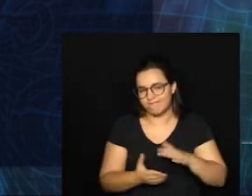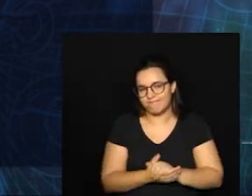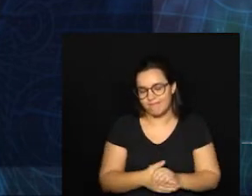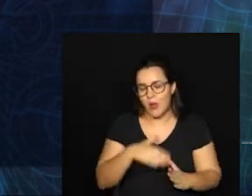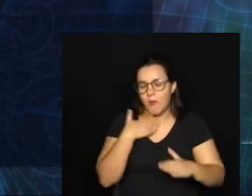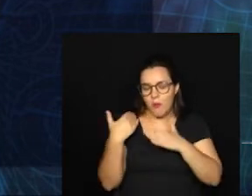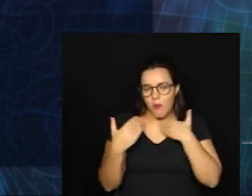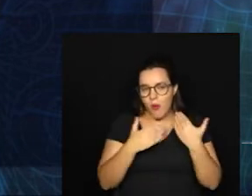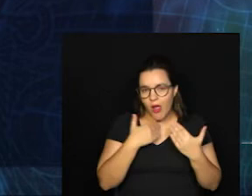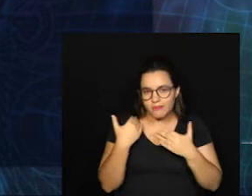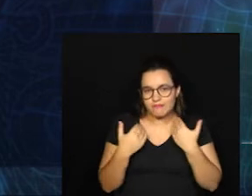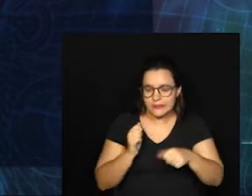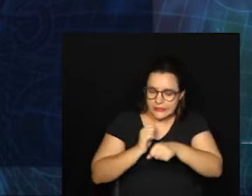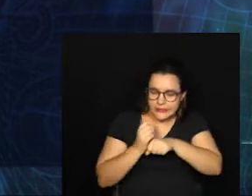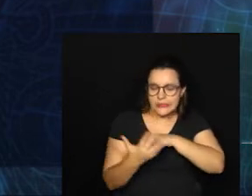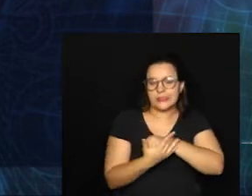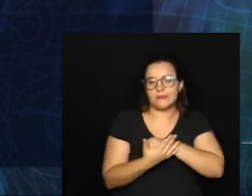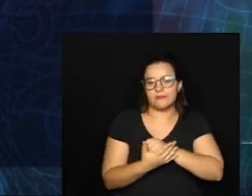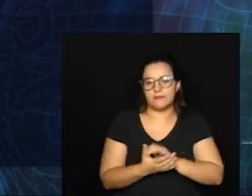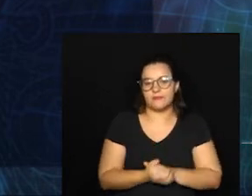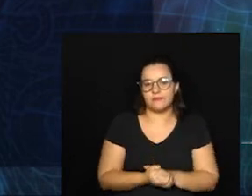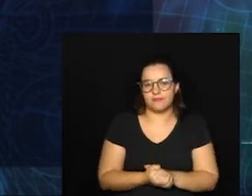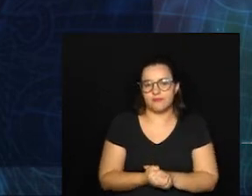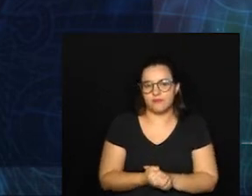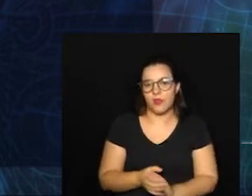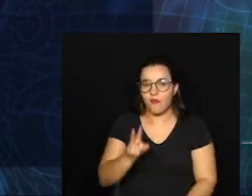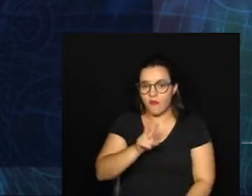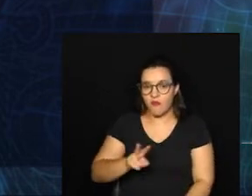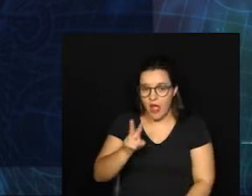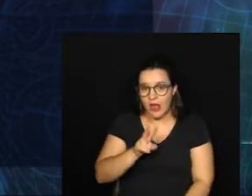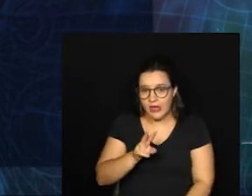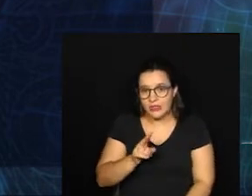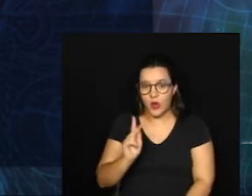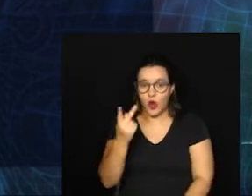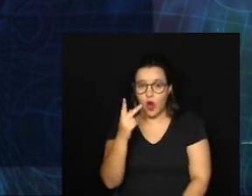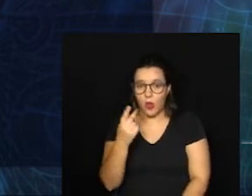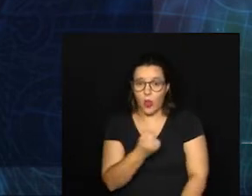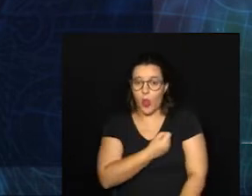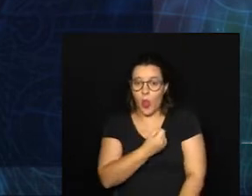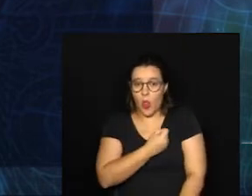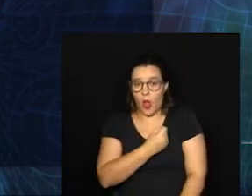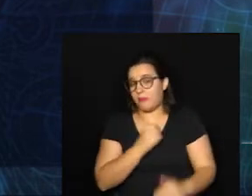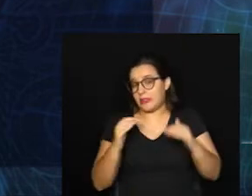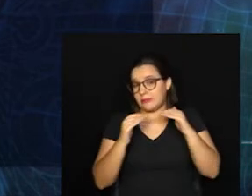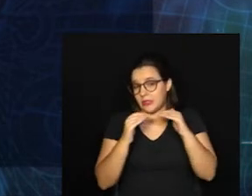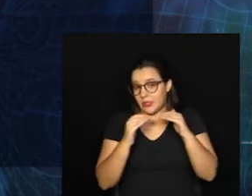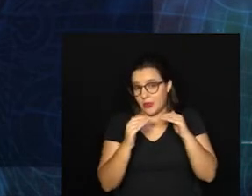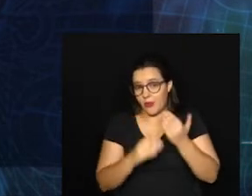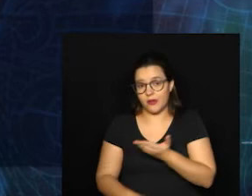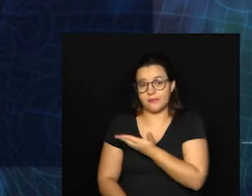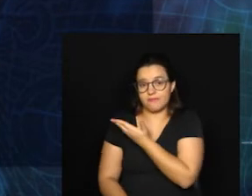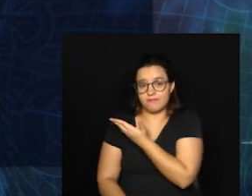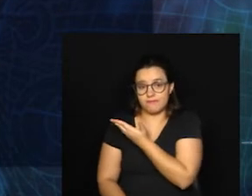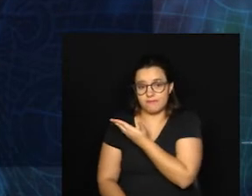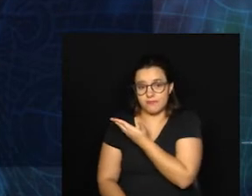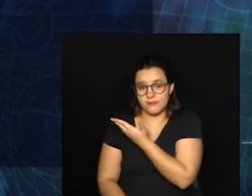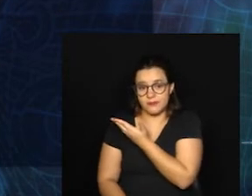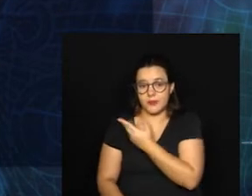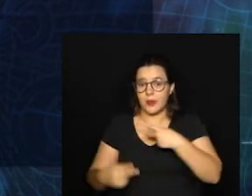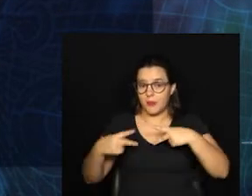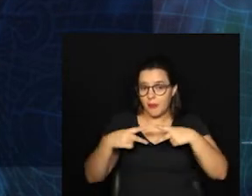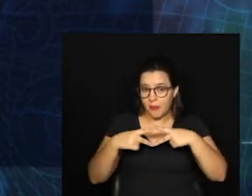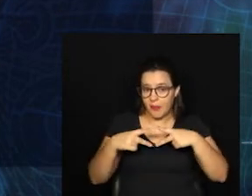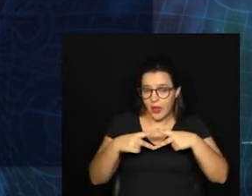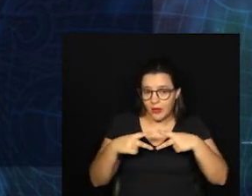da Covid-19. Valinhos aqui do lado e Hortolândia tem o mesmo percentual, o mesmo número, 144, Paulínia,